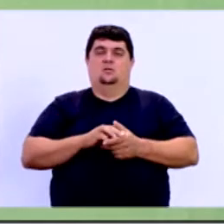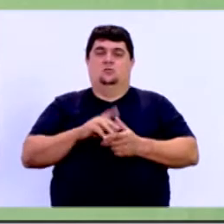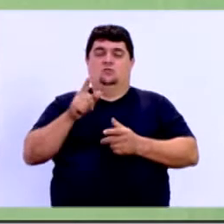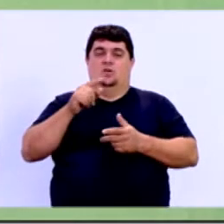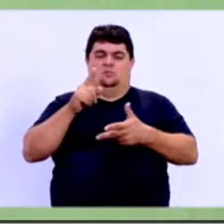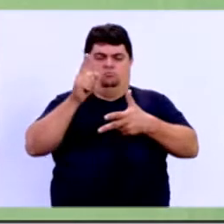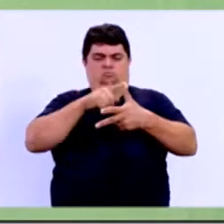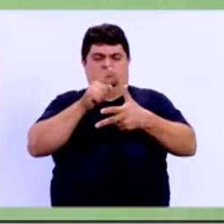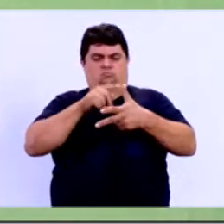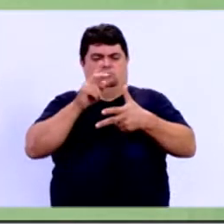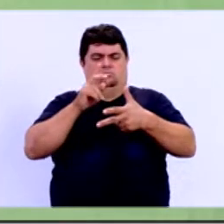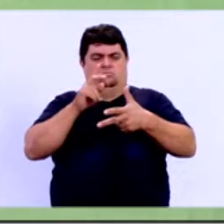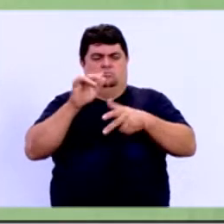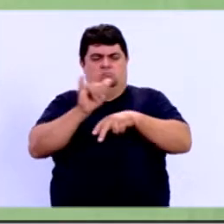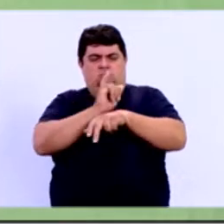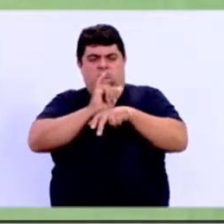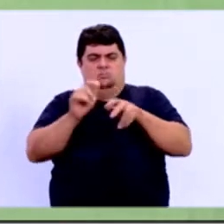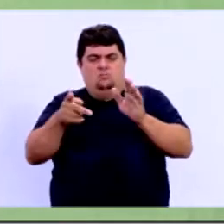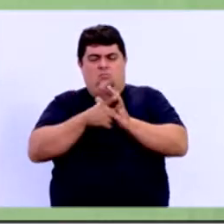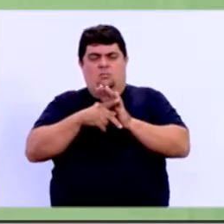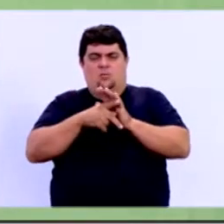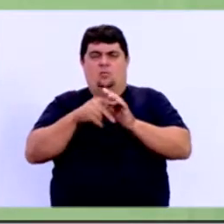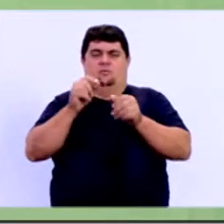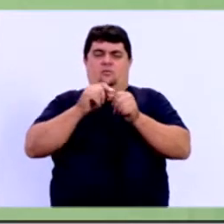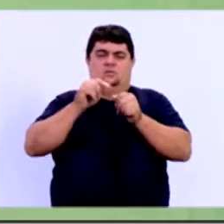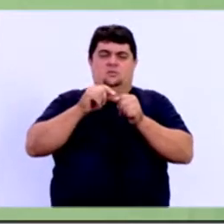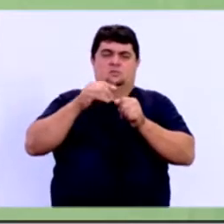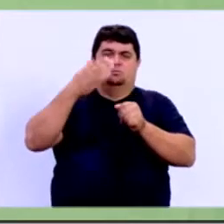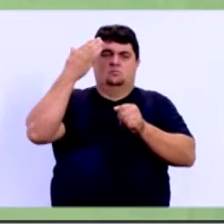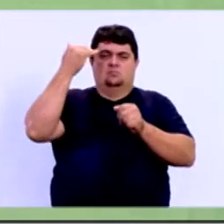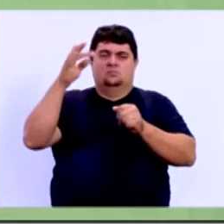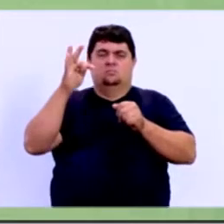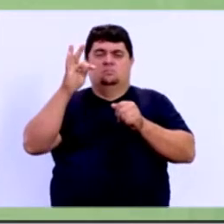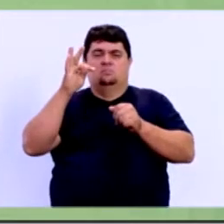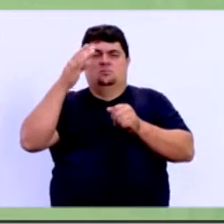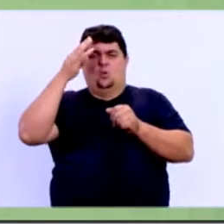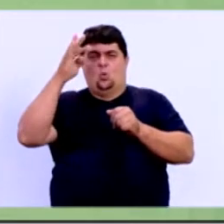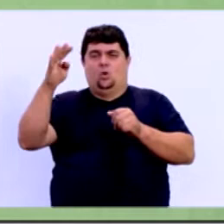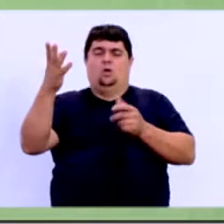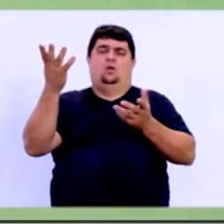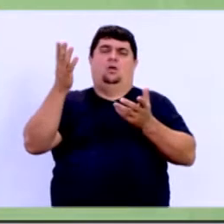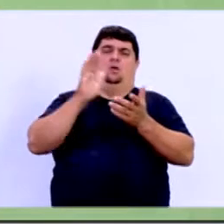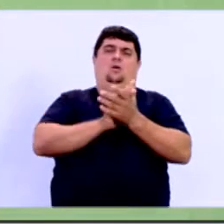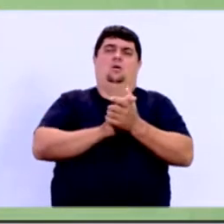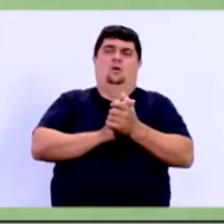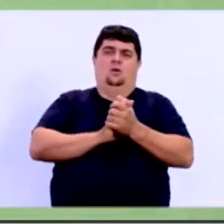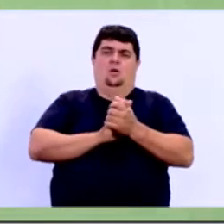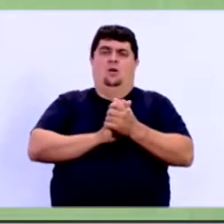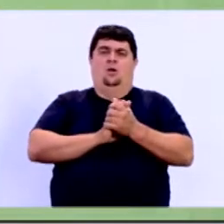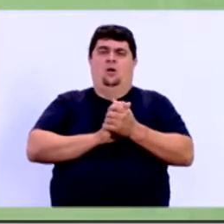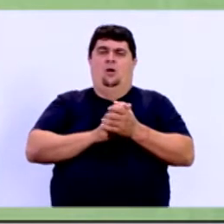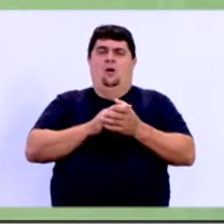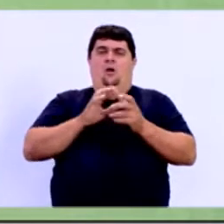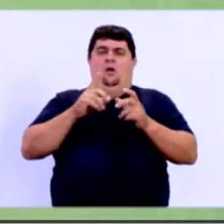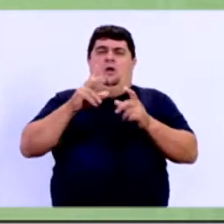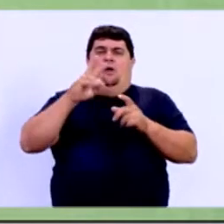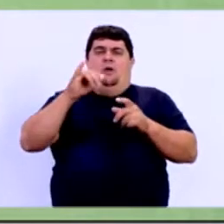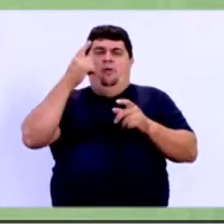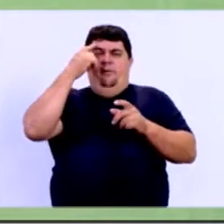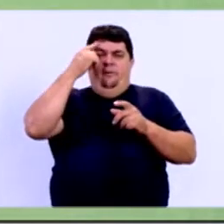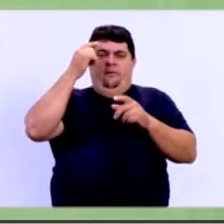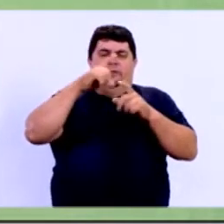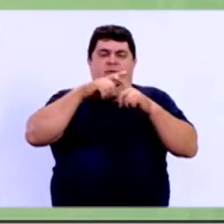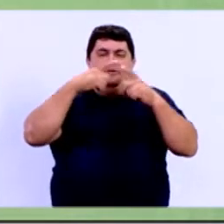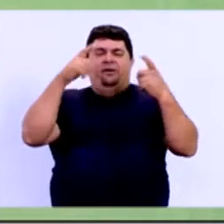estratégico que vai estar tratando de questões conceituais. O que seriam essas questões conceituais? Questões um pouco mais abrangentes, de